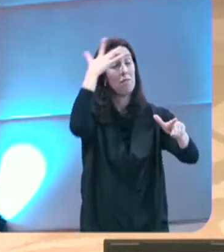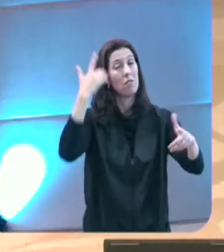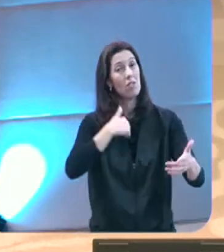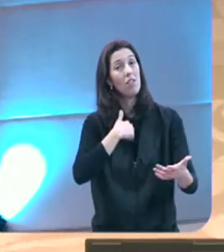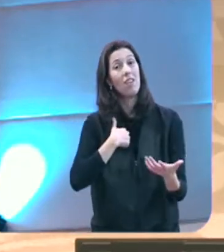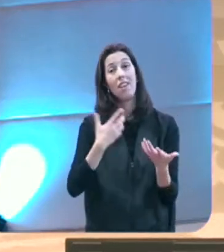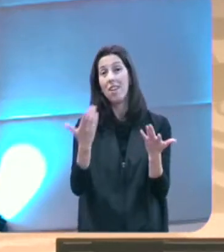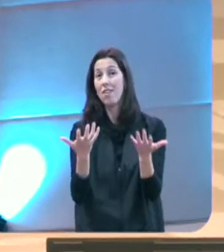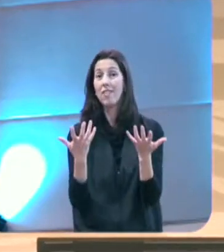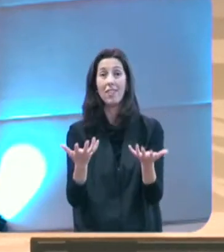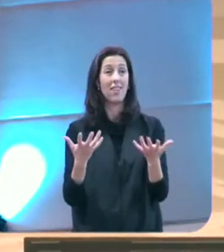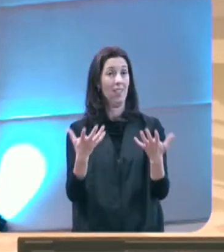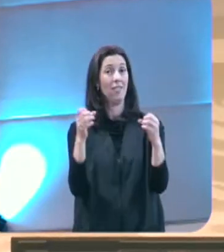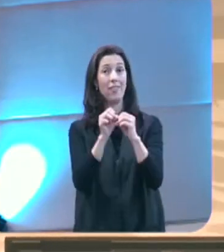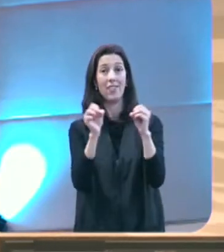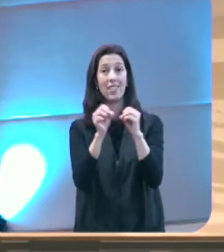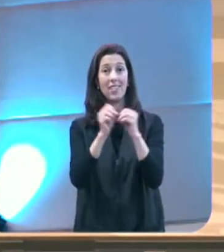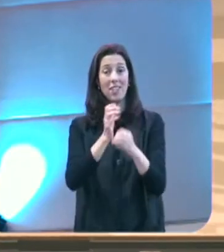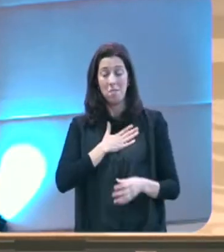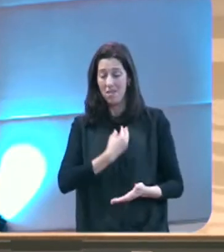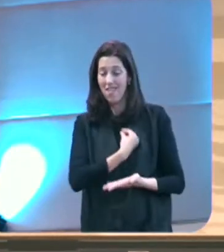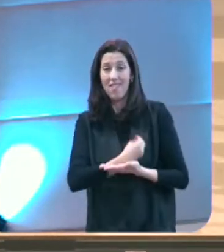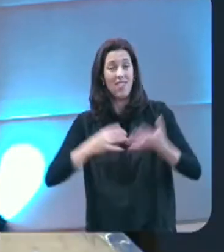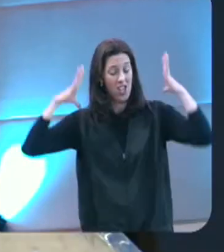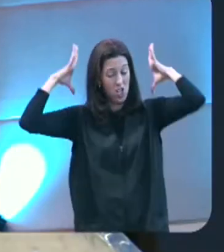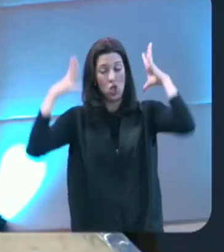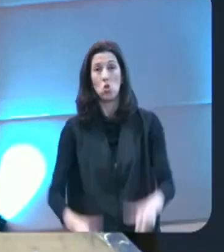Tudo isso é gratidão.